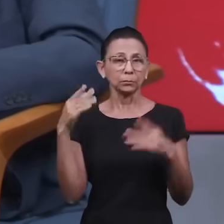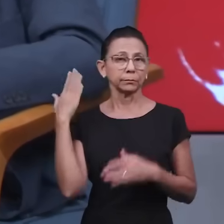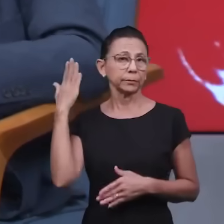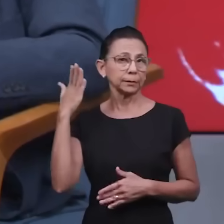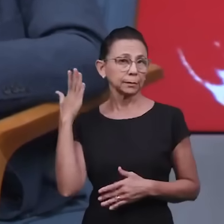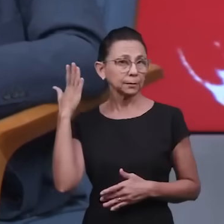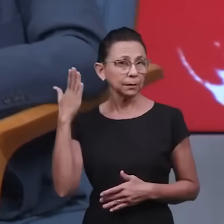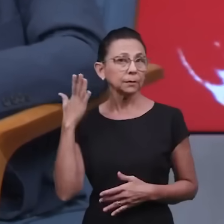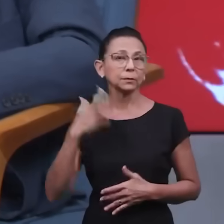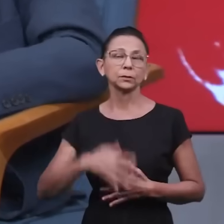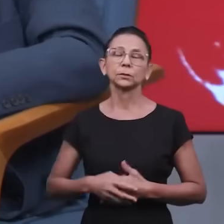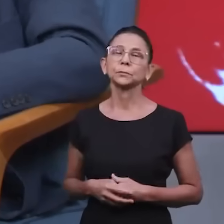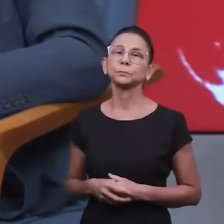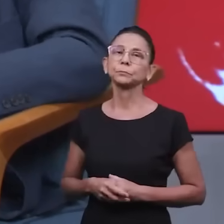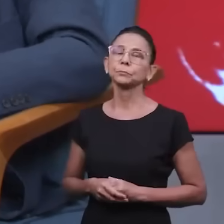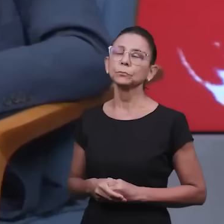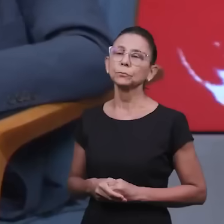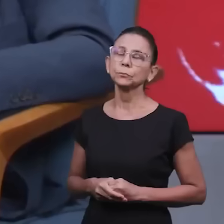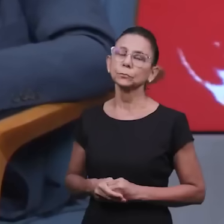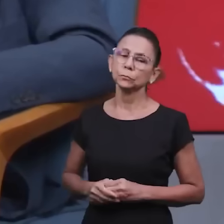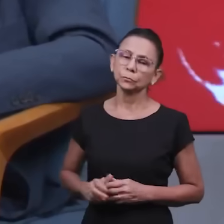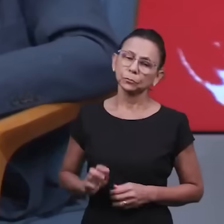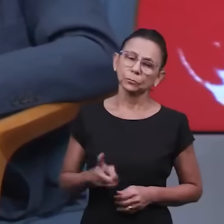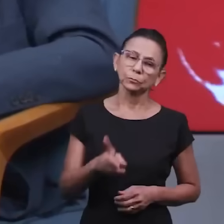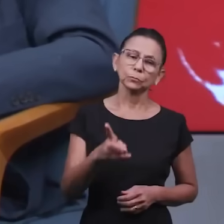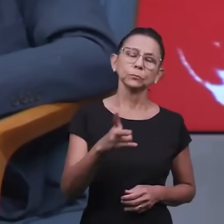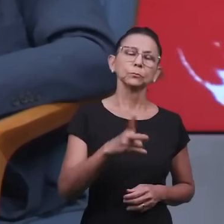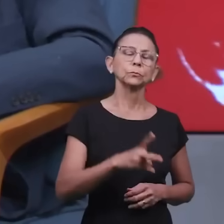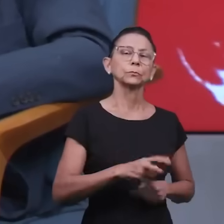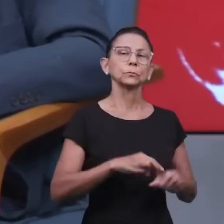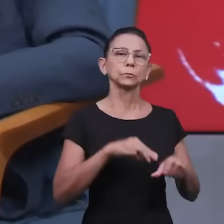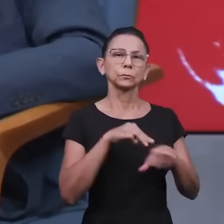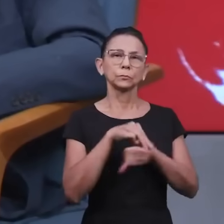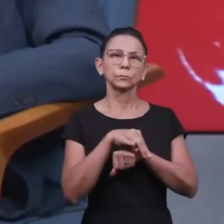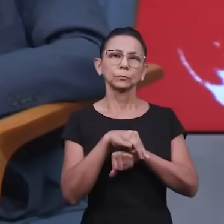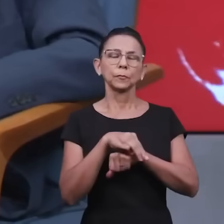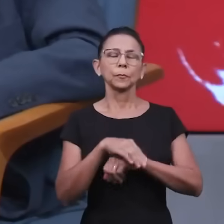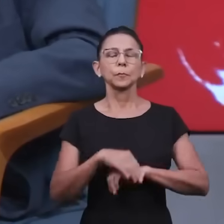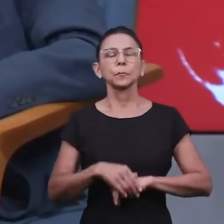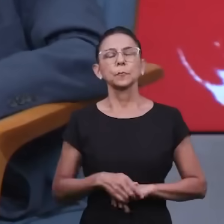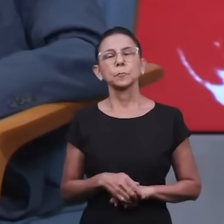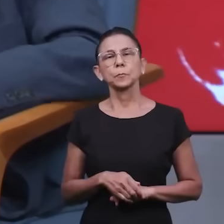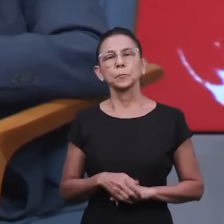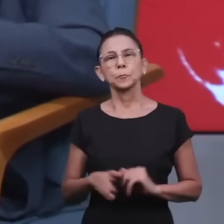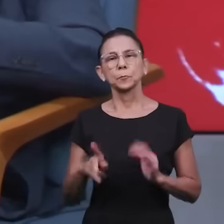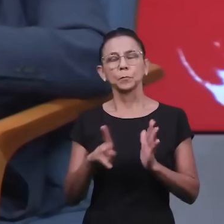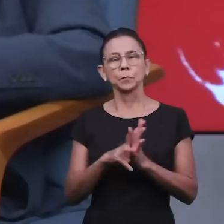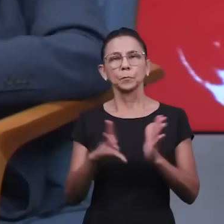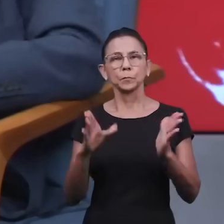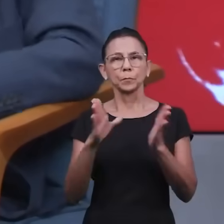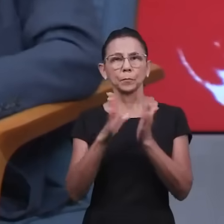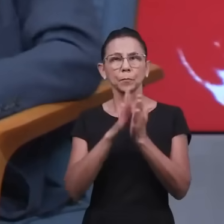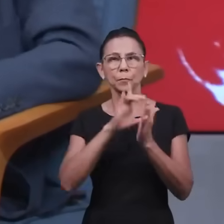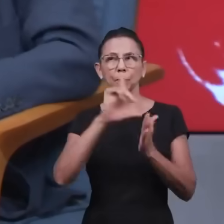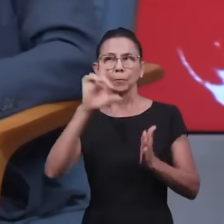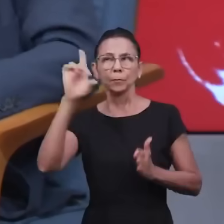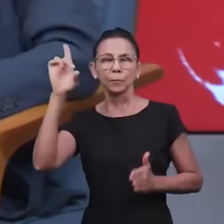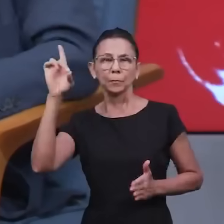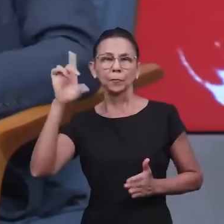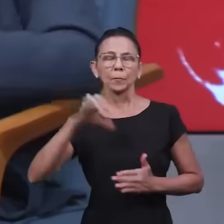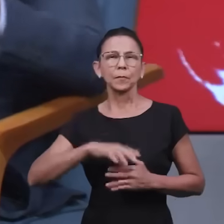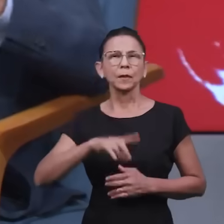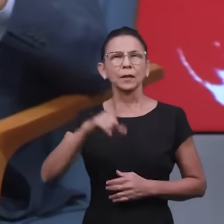Quanto a nós, continuaremos na oração e no ministério da palavra. Vocês estão